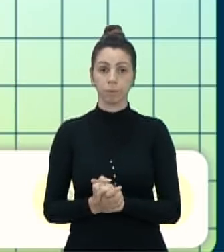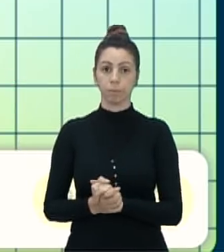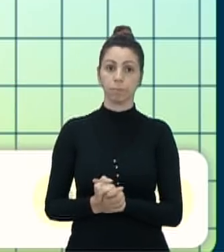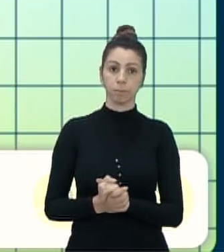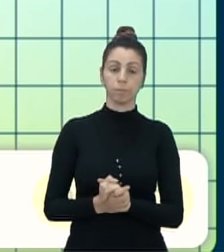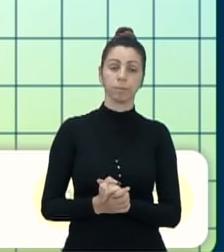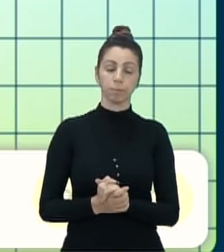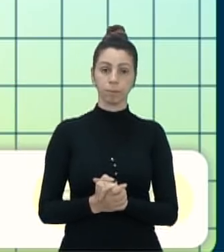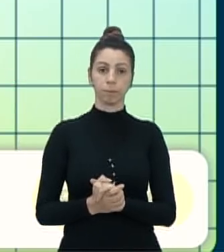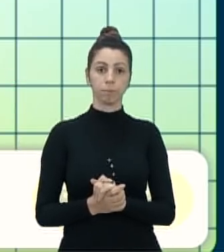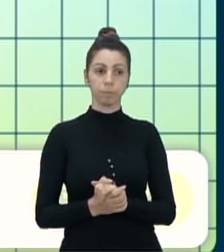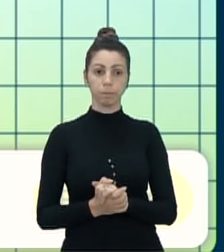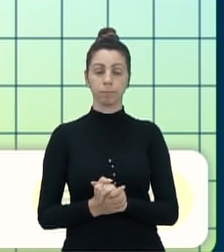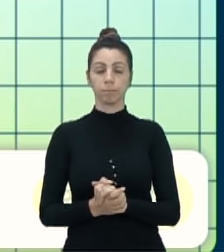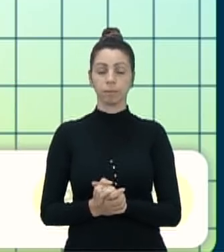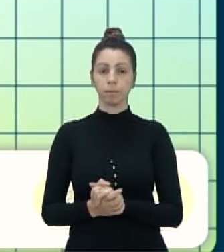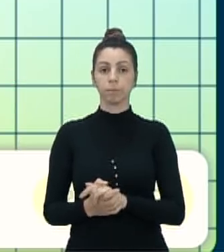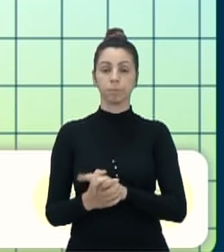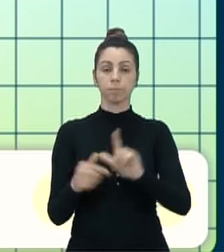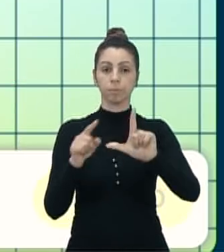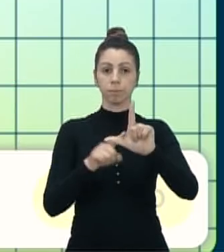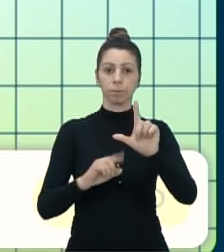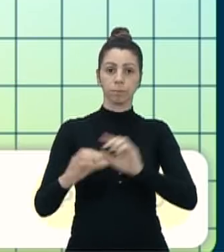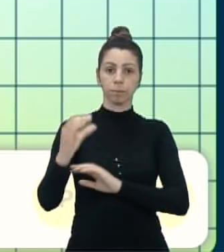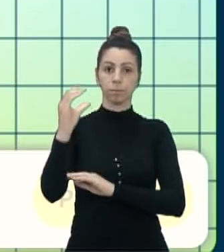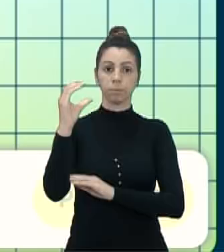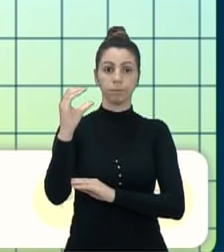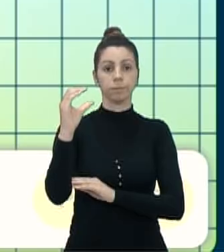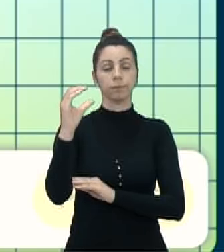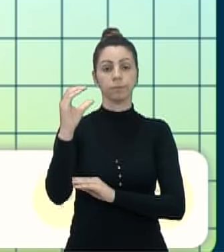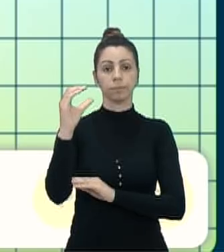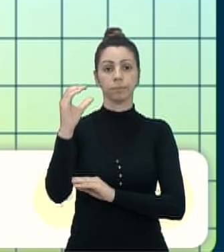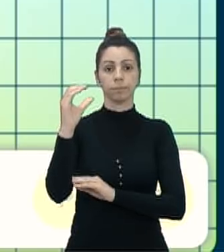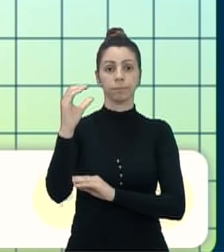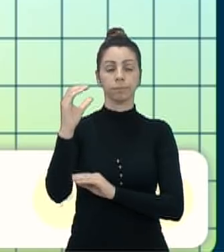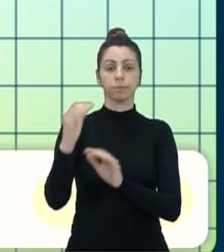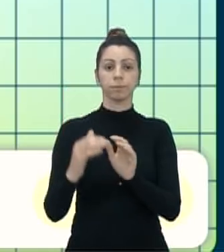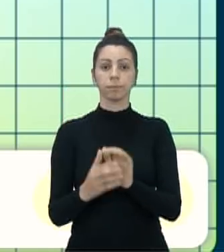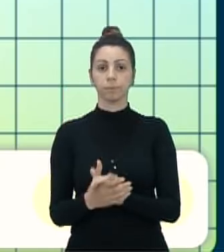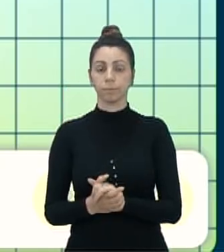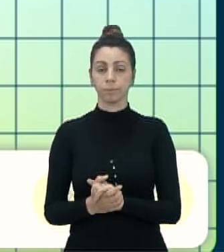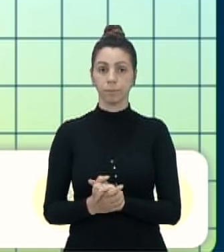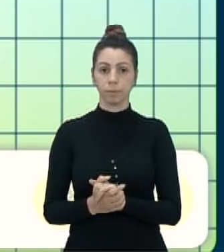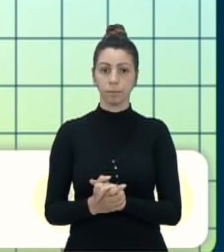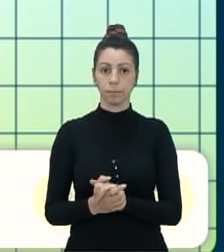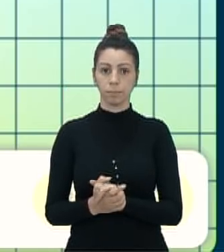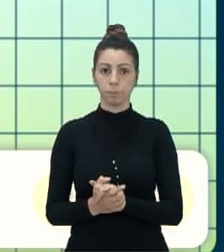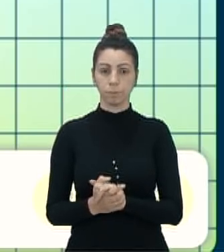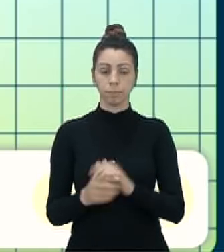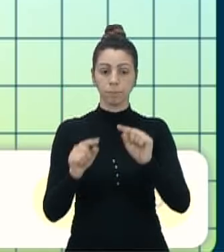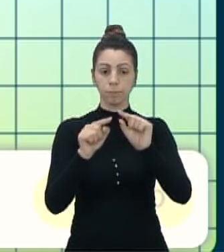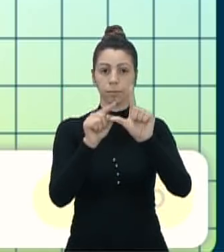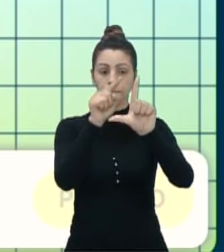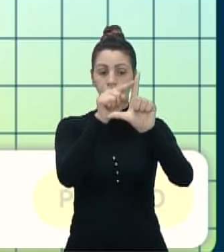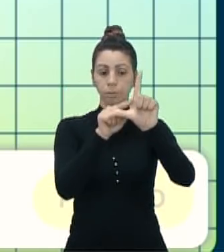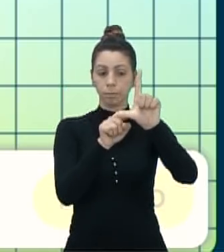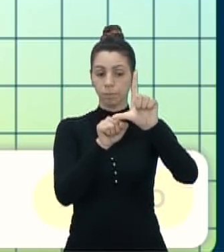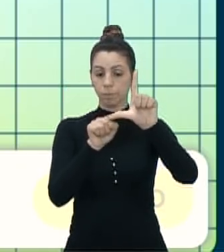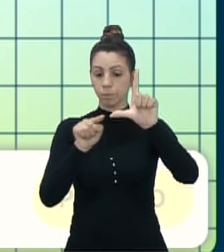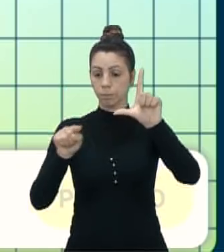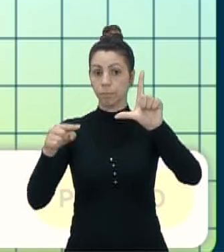um par ordenado, que seria a letra C. A letra C, ele passa para vocês o primeiro dígito,